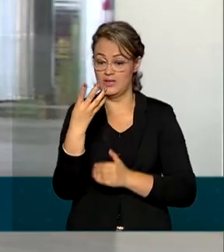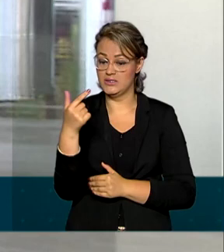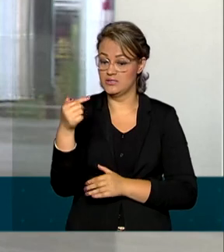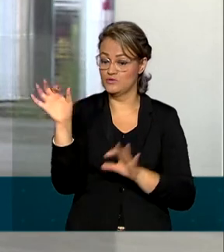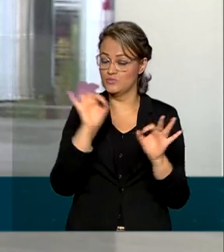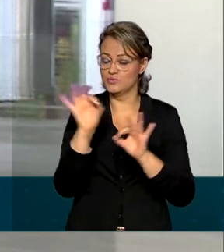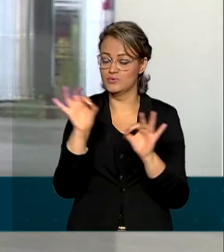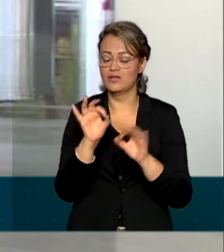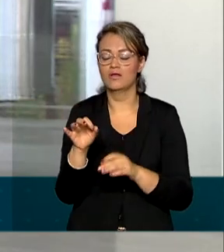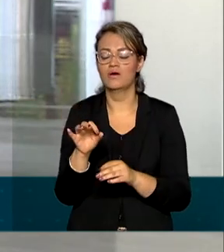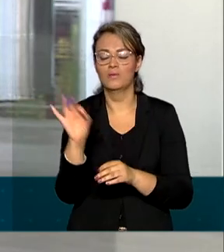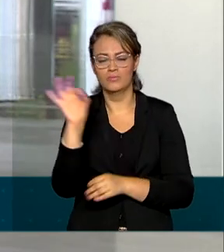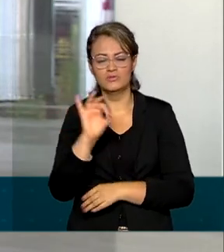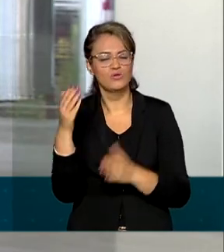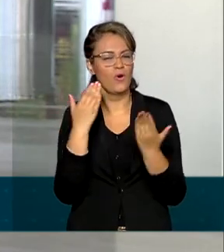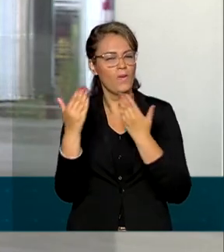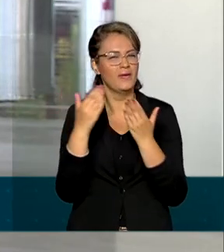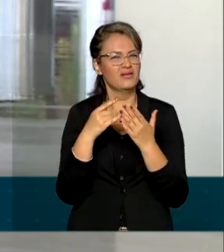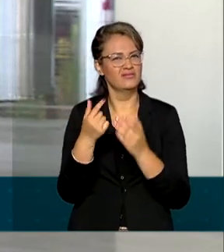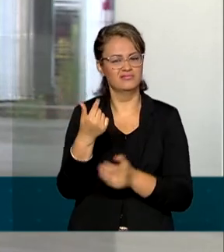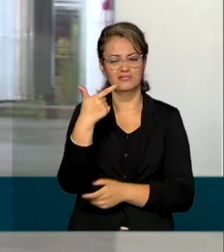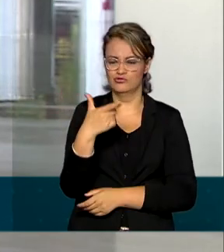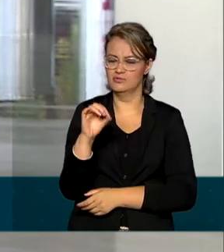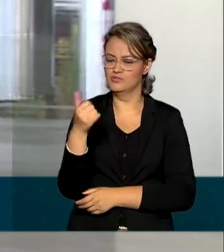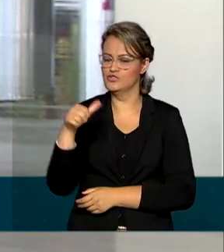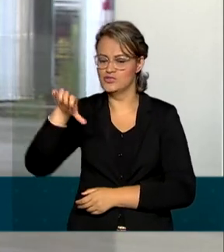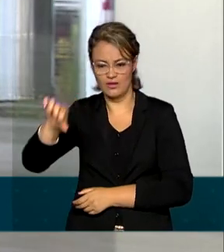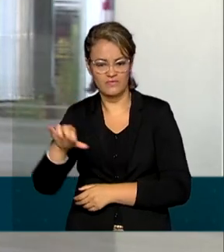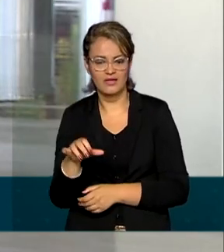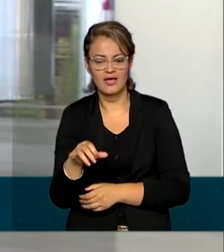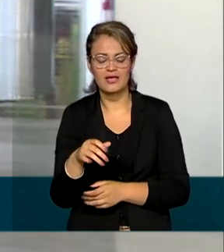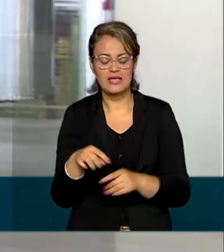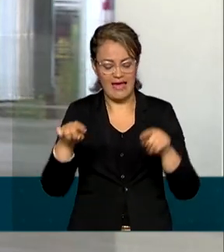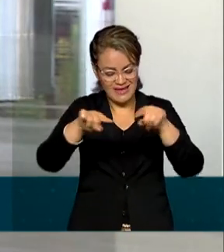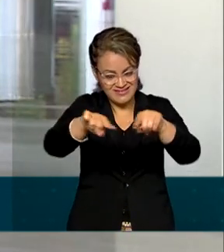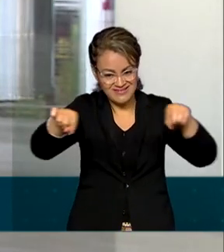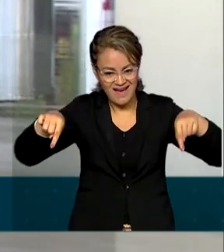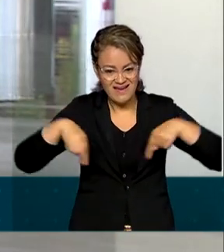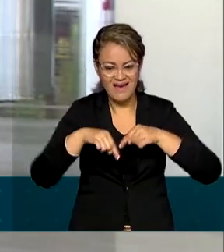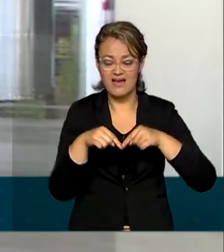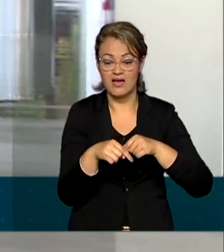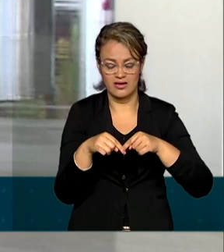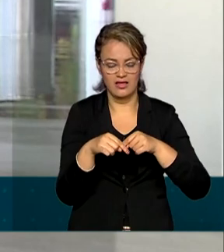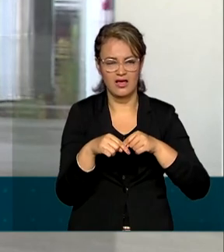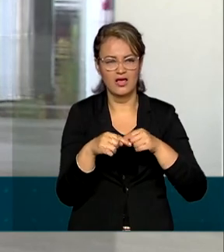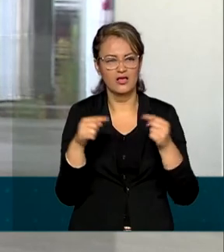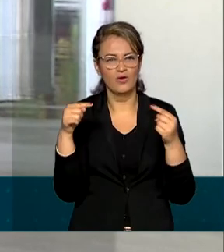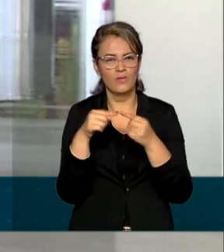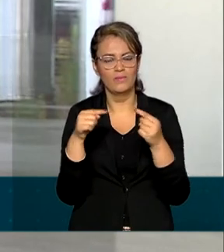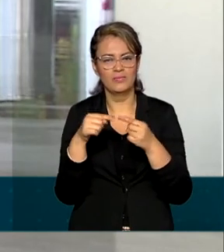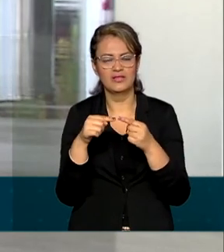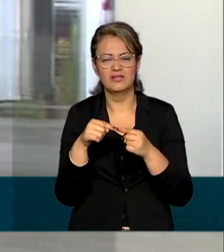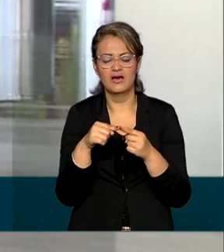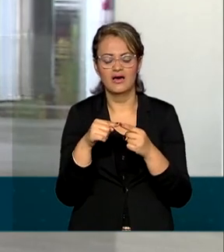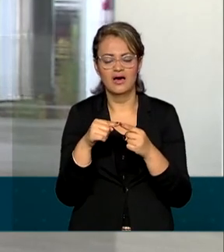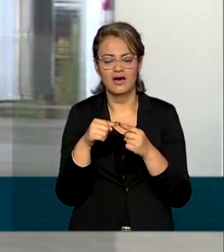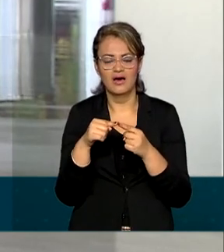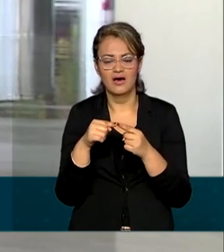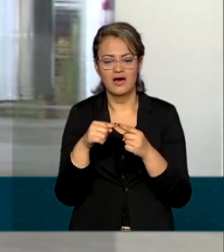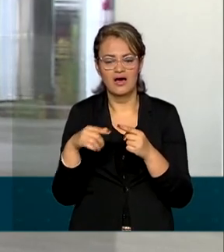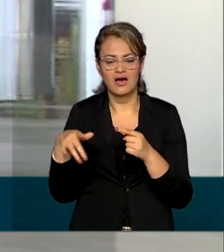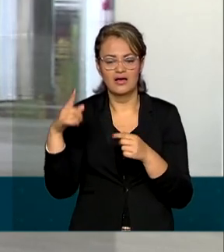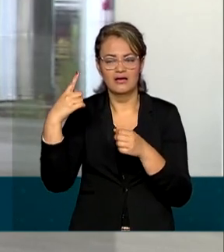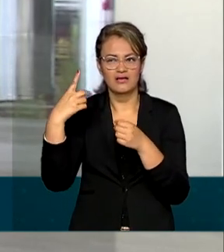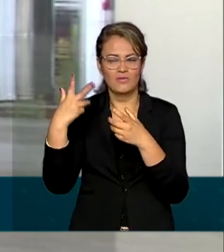o mesmo período de 2019. Foram mais de 750 mil hectares, o equivalente a cinco vezes a